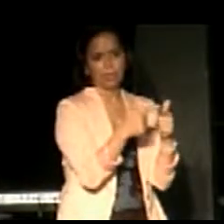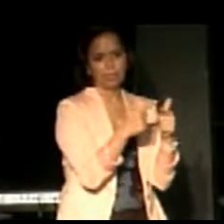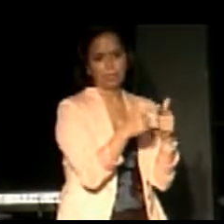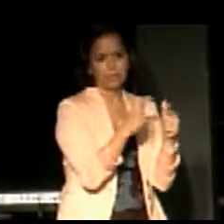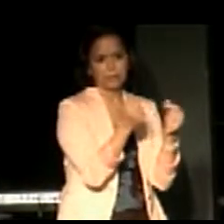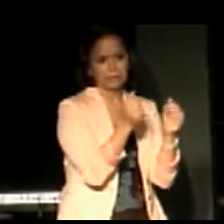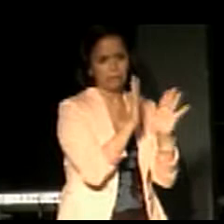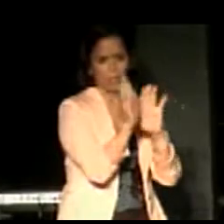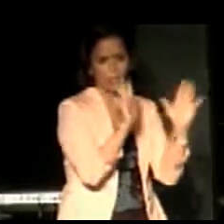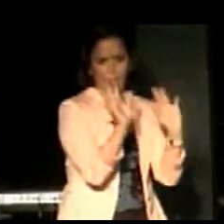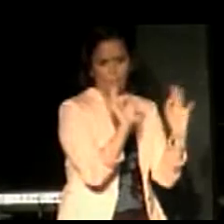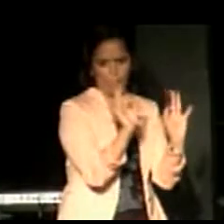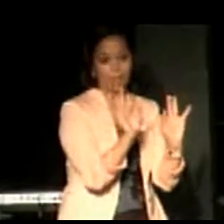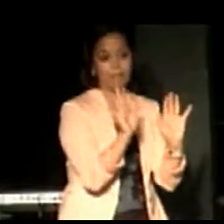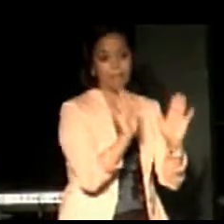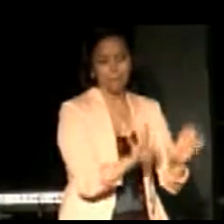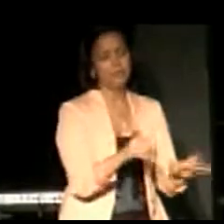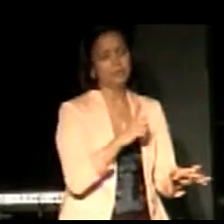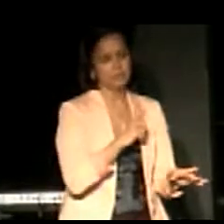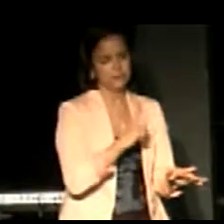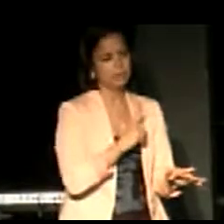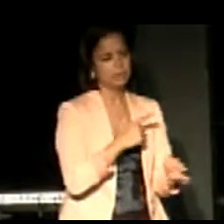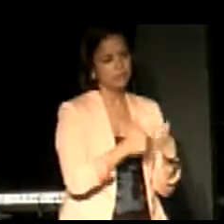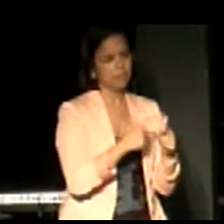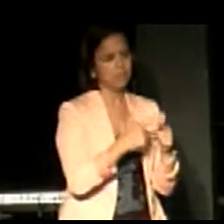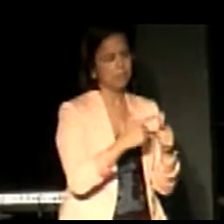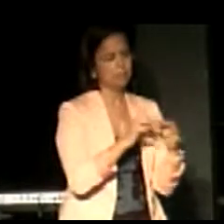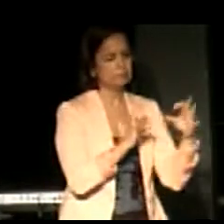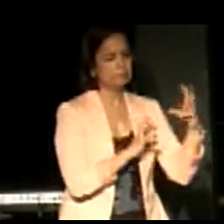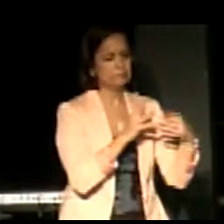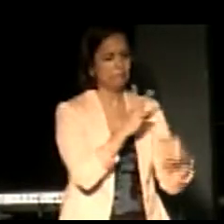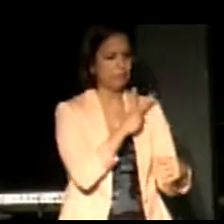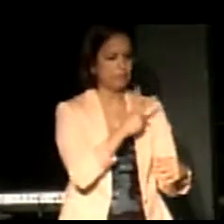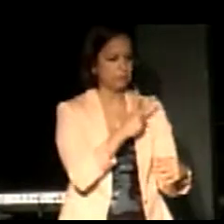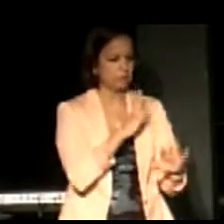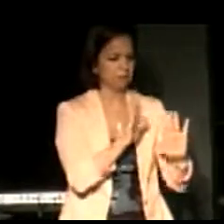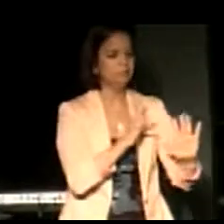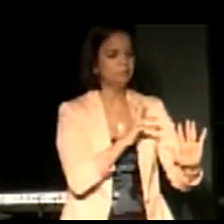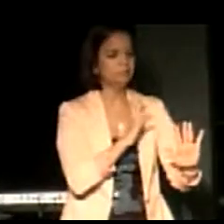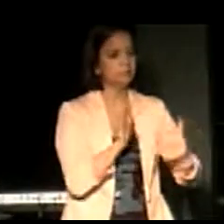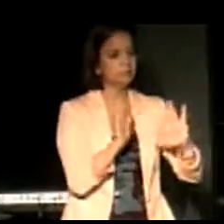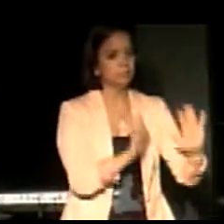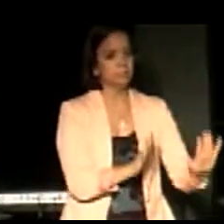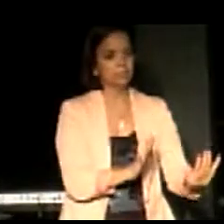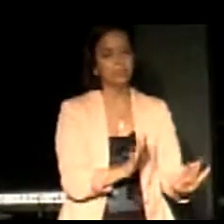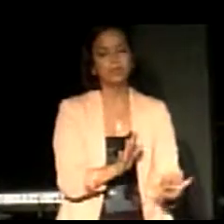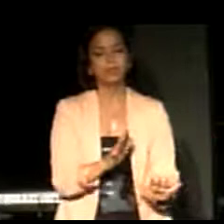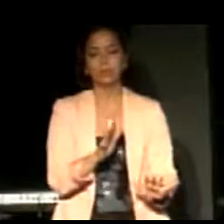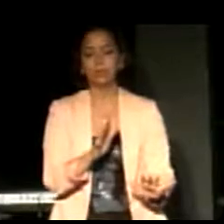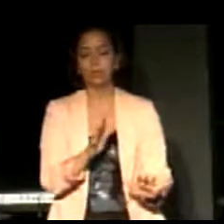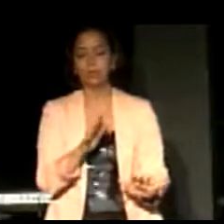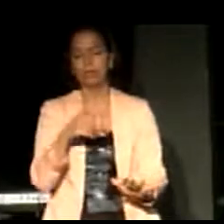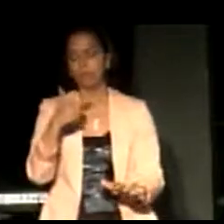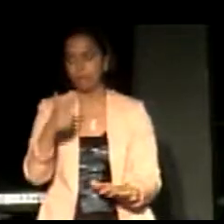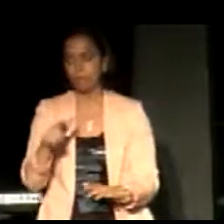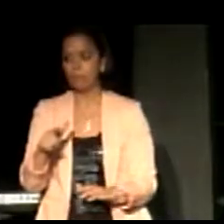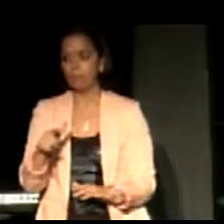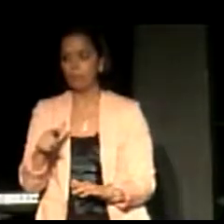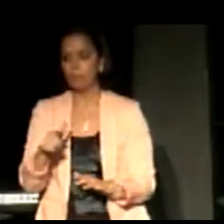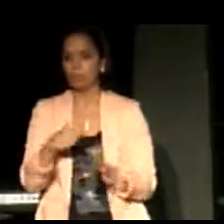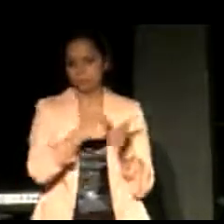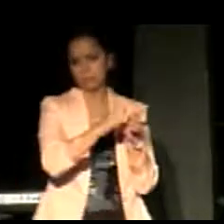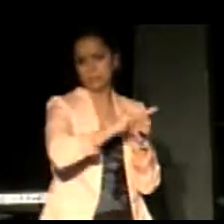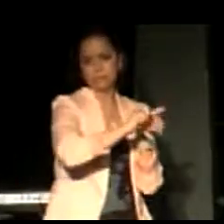problema financeiro, mas tinha também os seus conflitos. E até que num determinado momento do